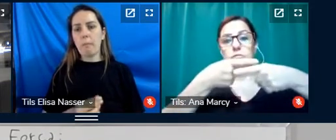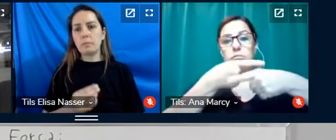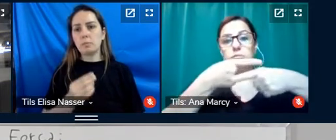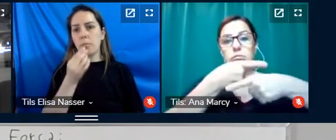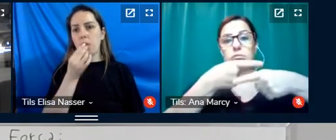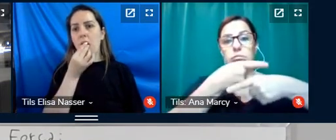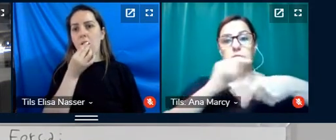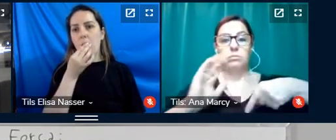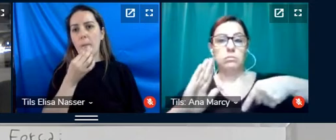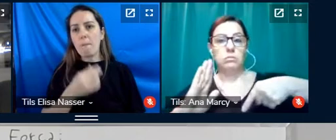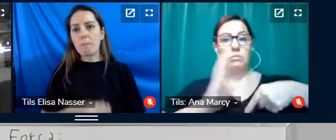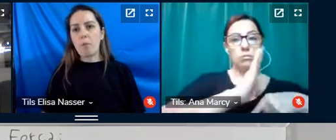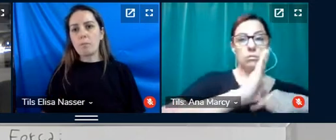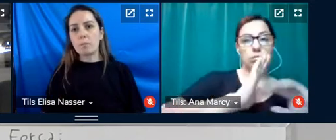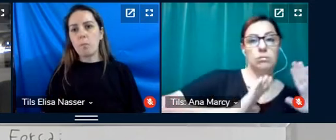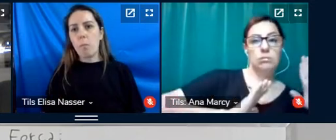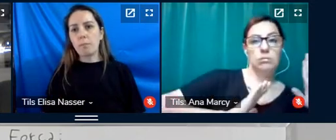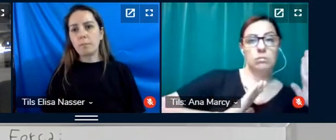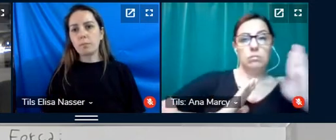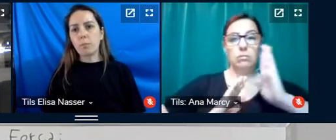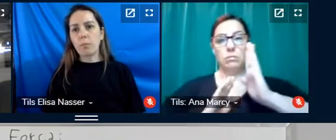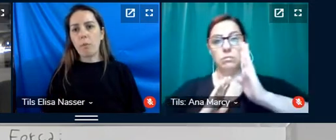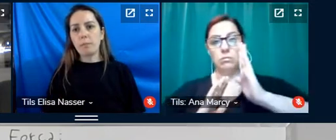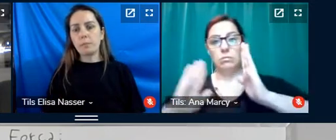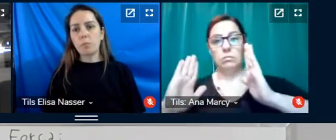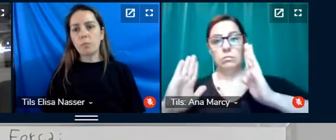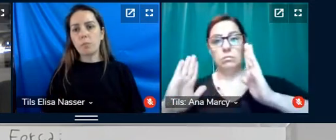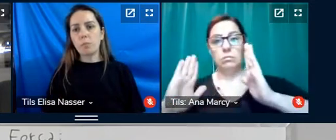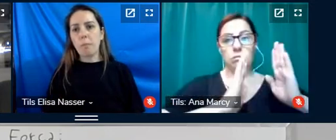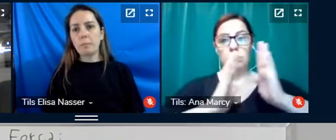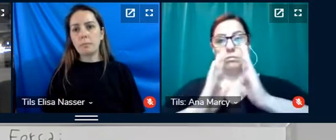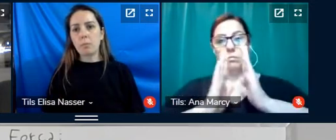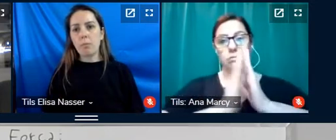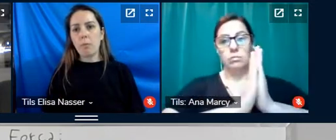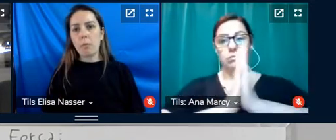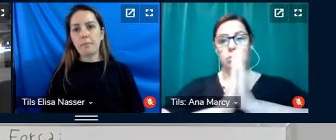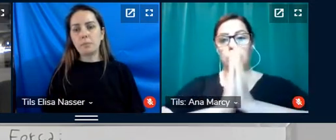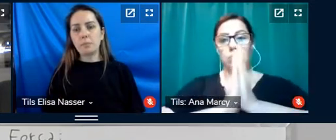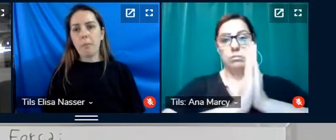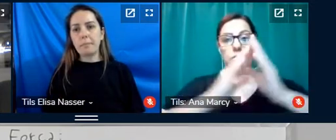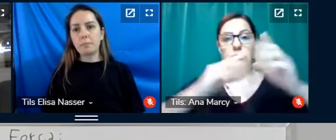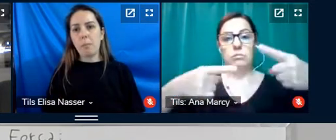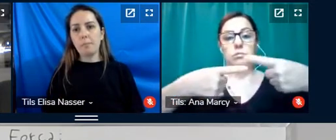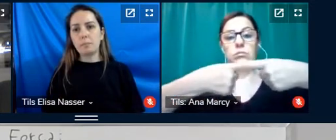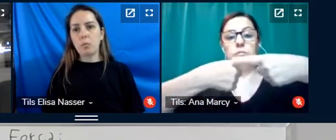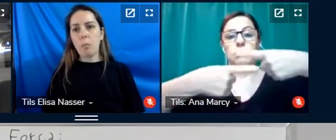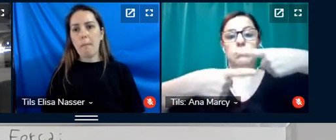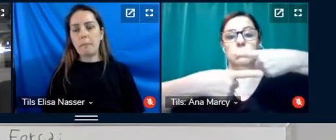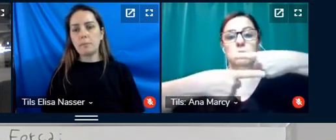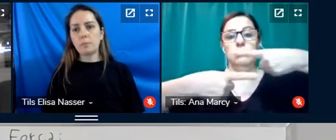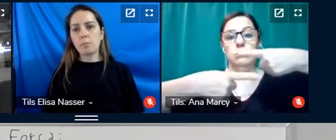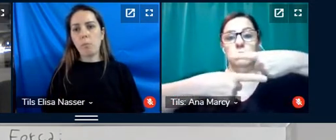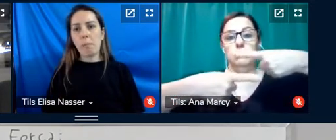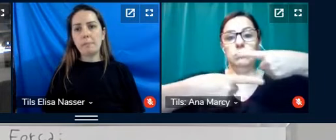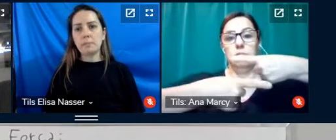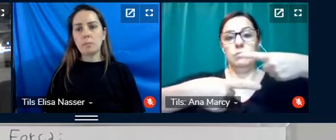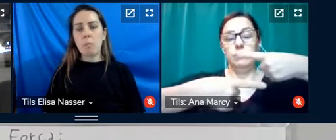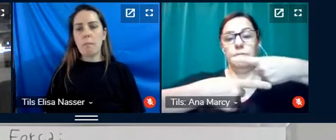Por quê? Porque senão, ou eu estaria derrubando a parede, ou a parede estaria caindo para cima de